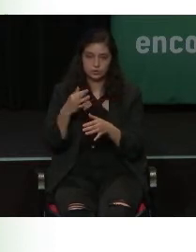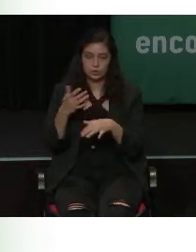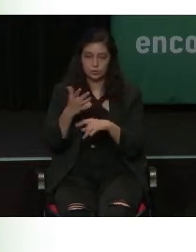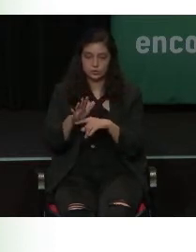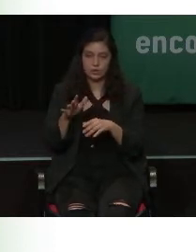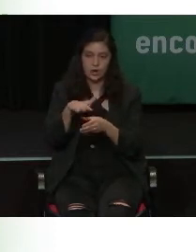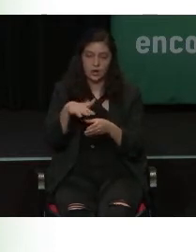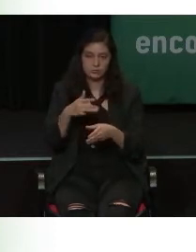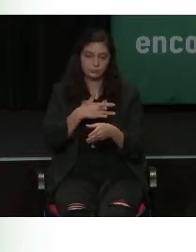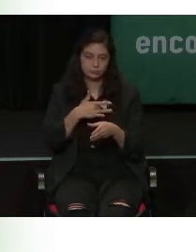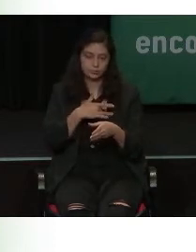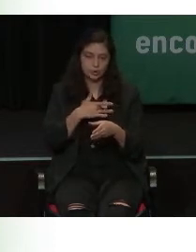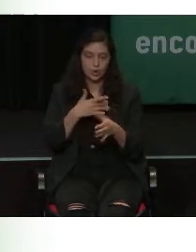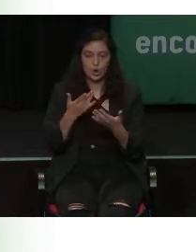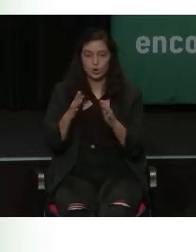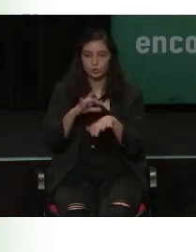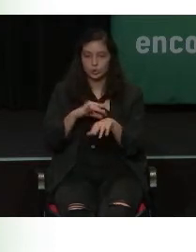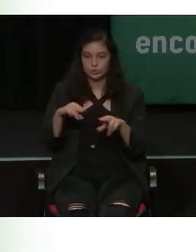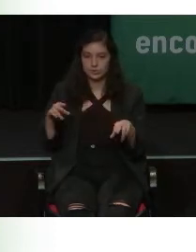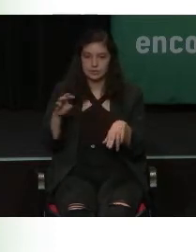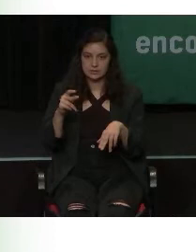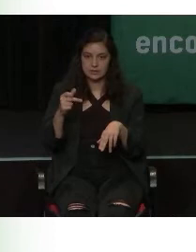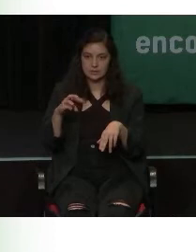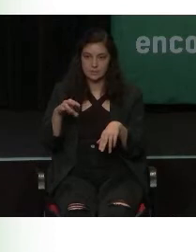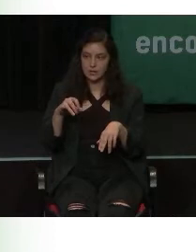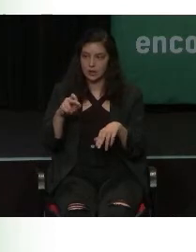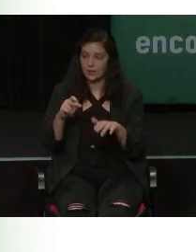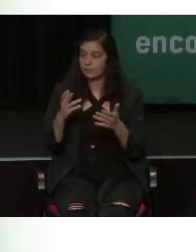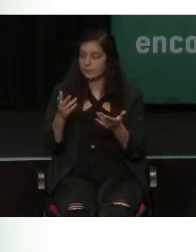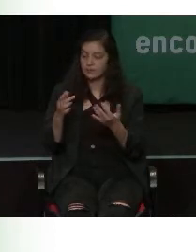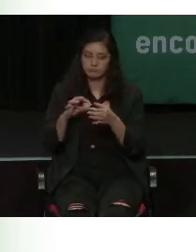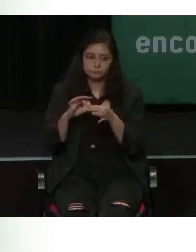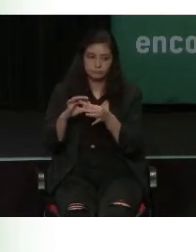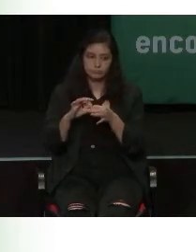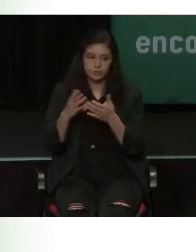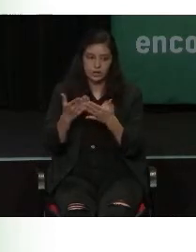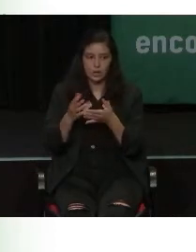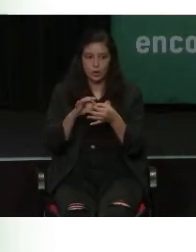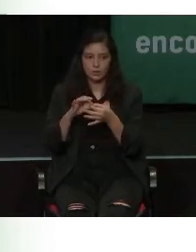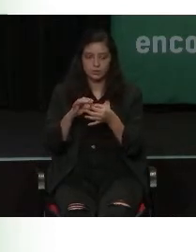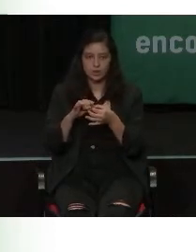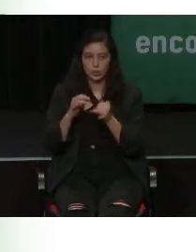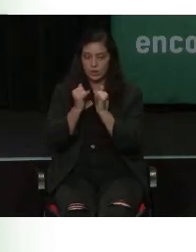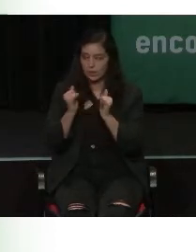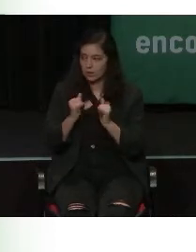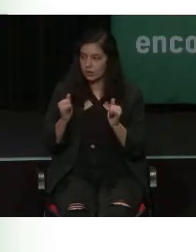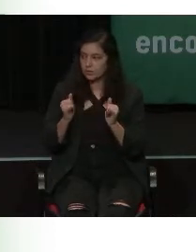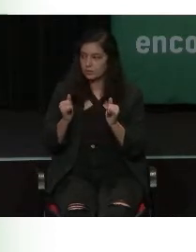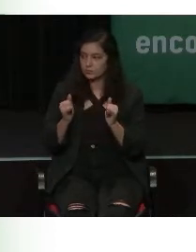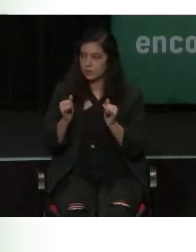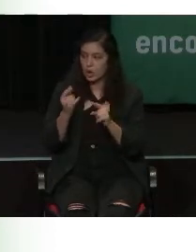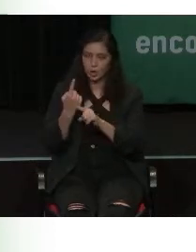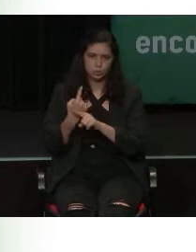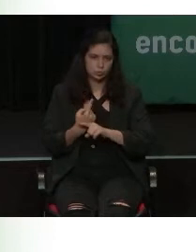Hospital de Santa Maria. E, por fim, estamos também muito alinhados com uma organização internacional, o Motion Picture Audio and